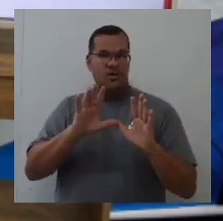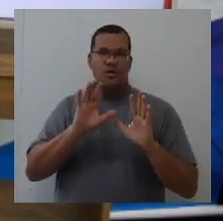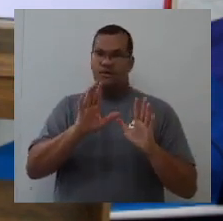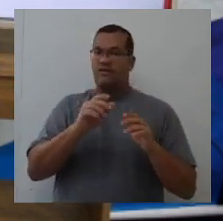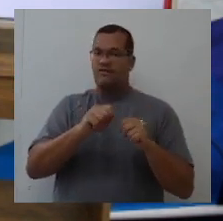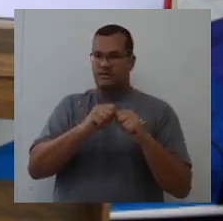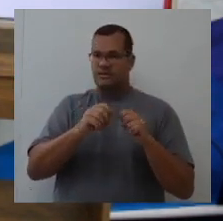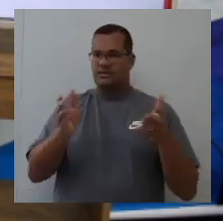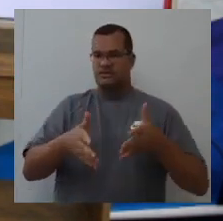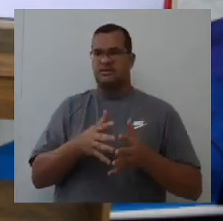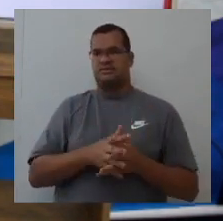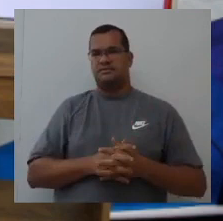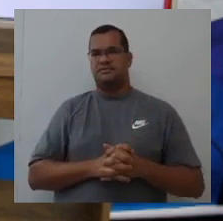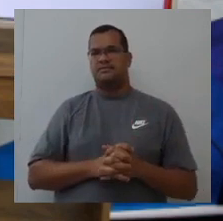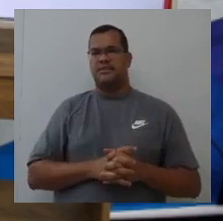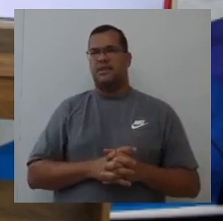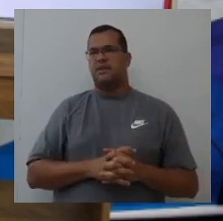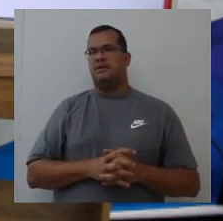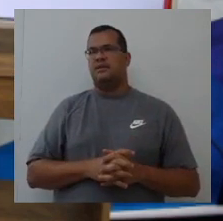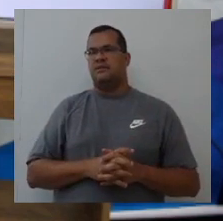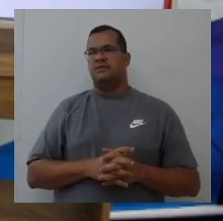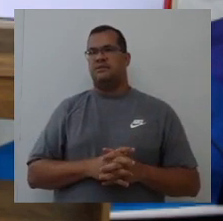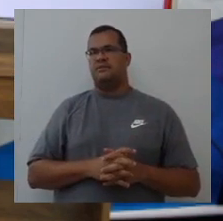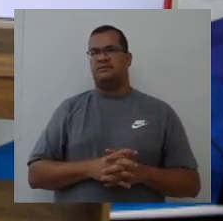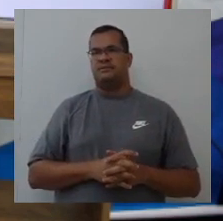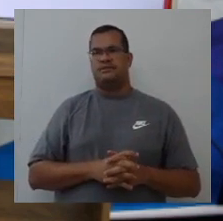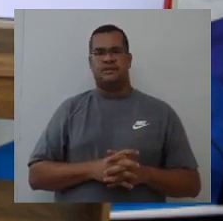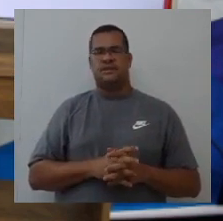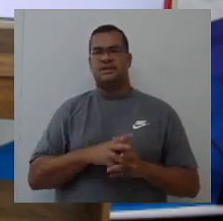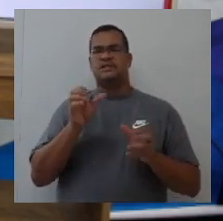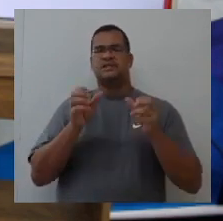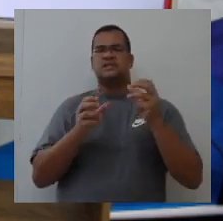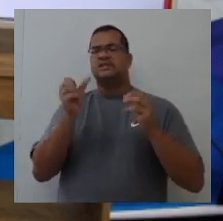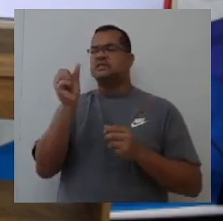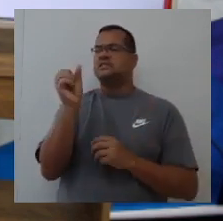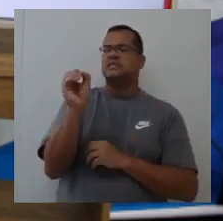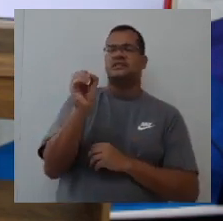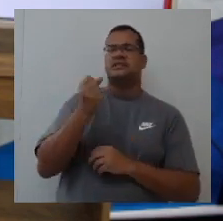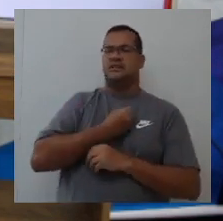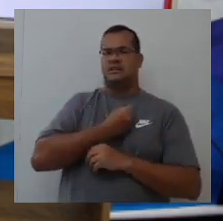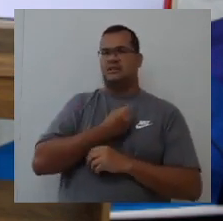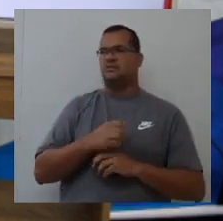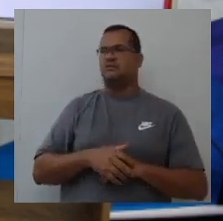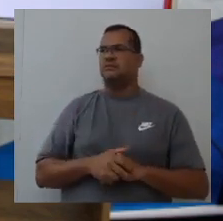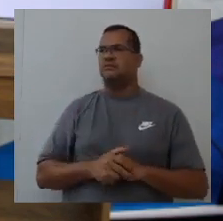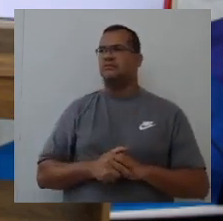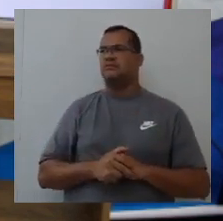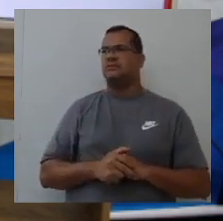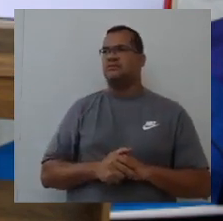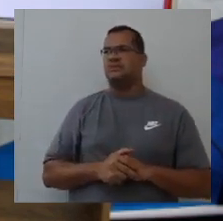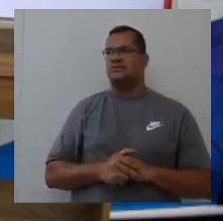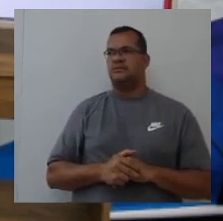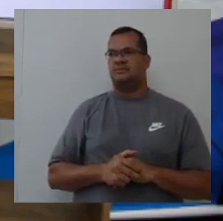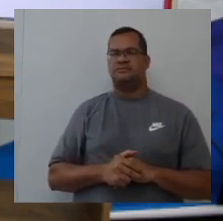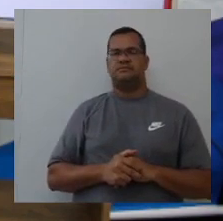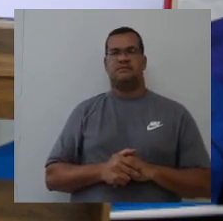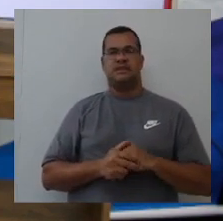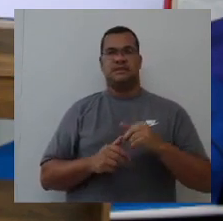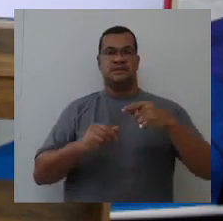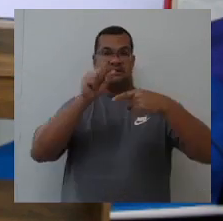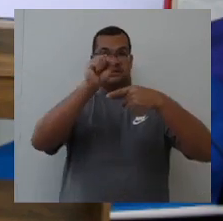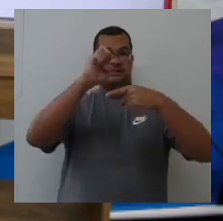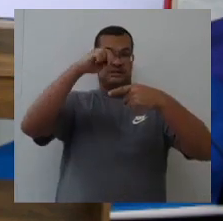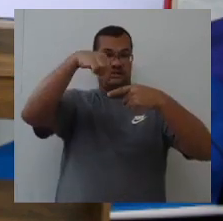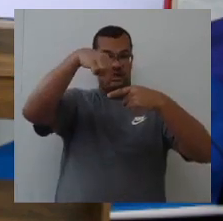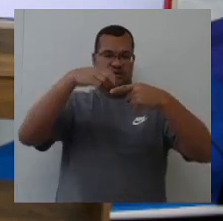fazer para você aqui. Vou fazer aqui, ó, o de 60 graus. Olha só, vou dividir o seno pelo cosseno. E